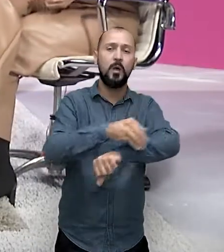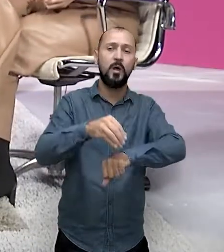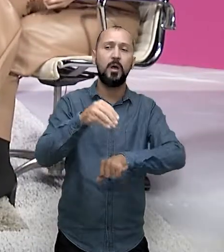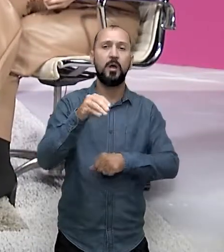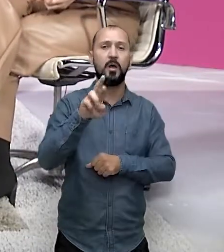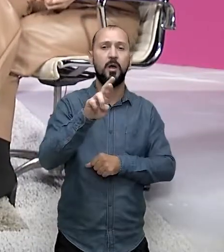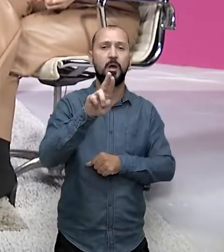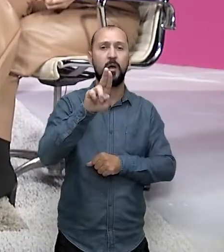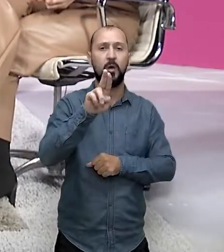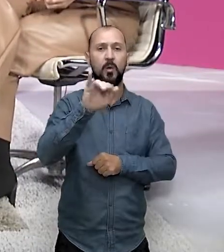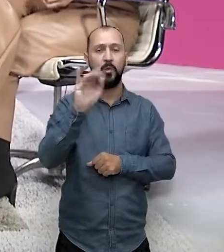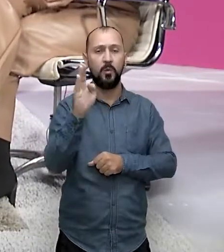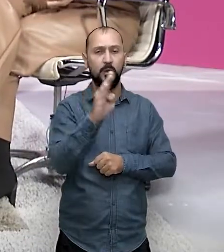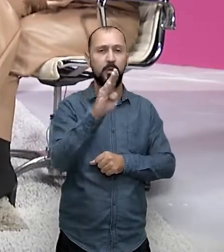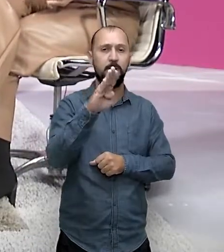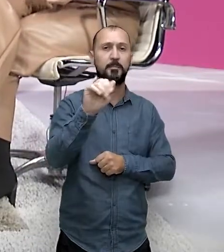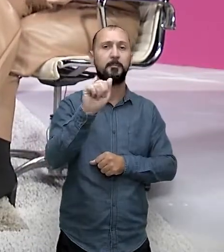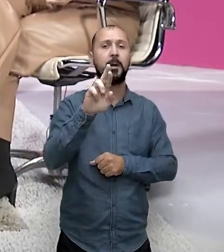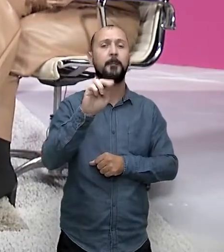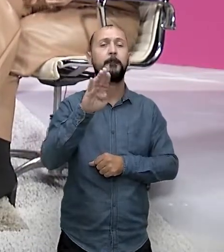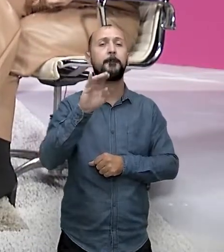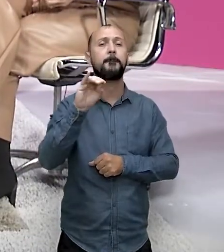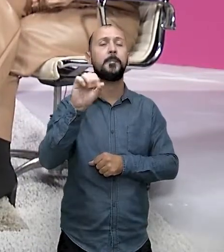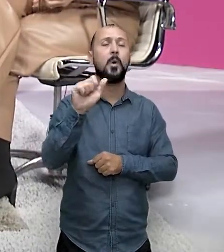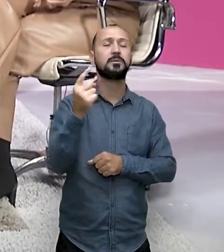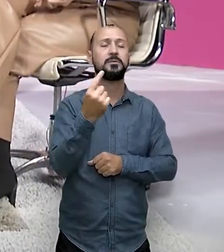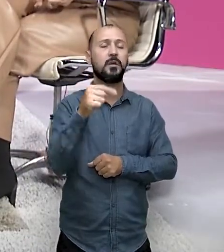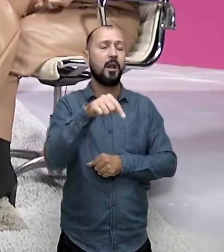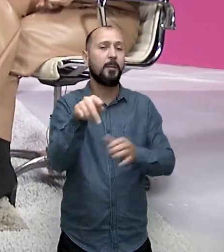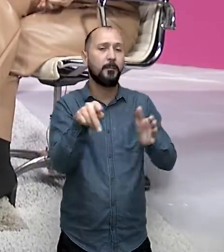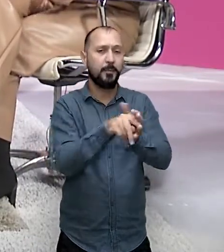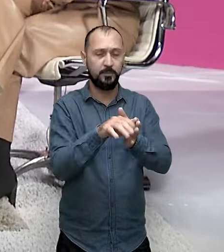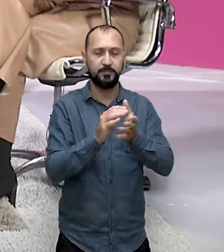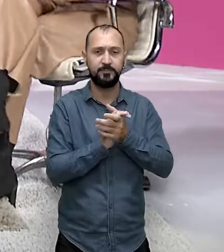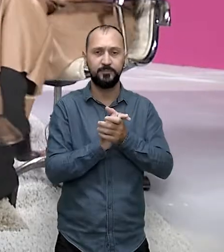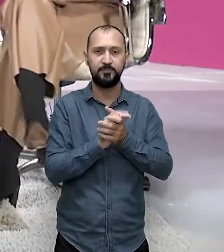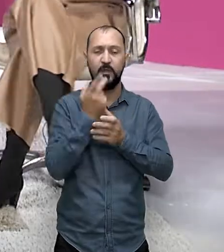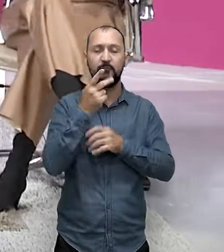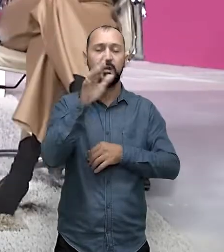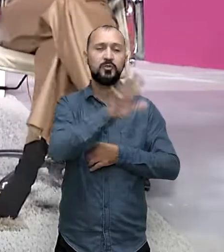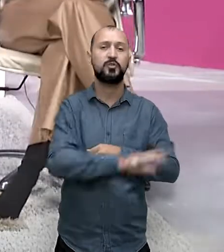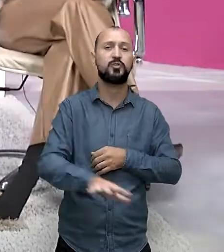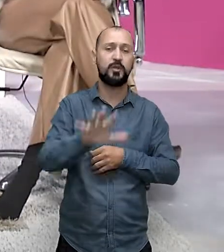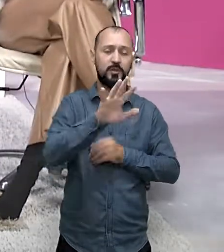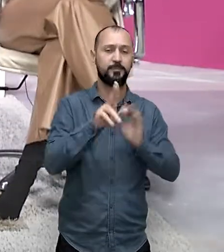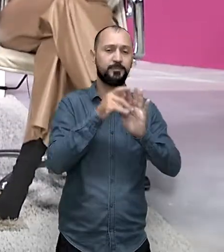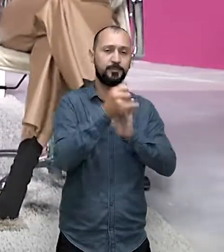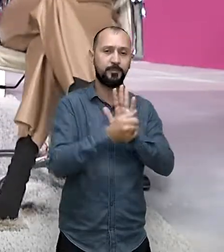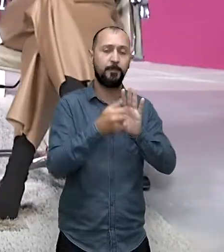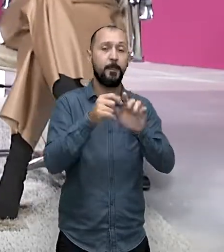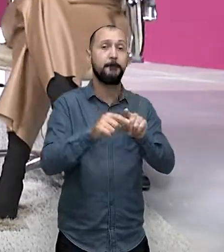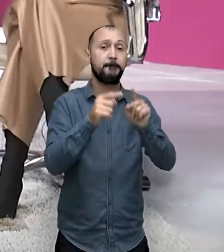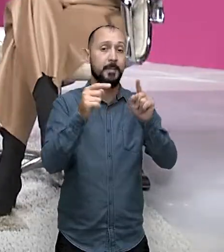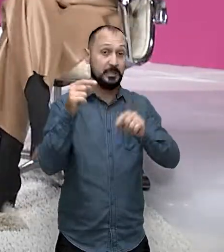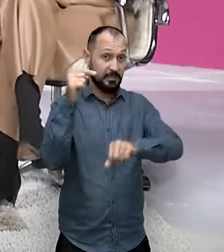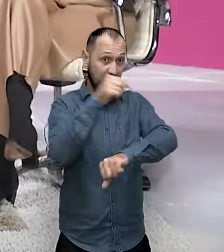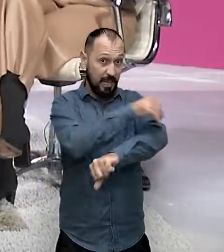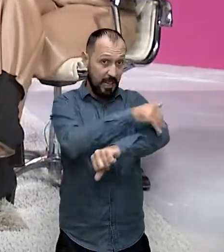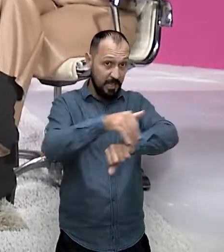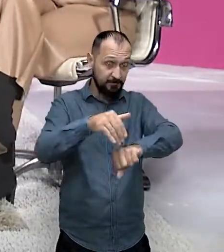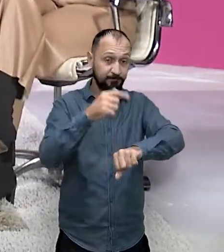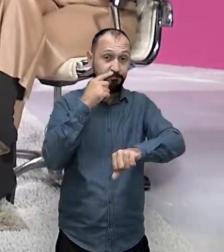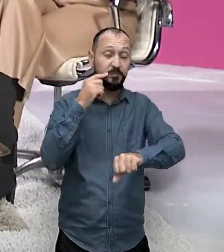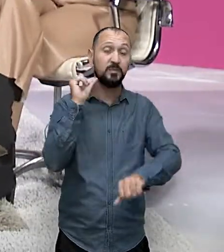Rui Barbosa. Você falou da 14 de julho. Qual é o projeto para a Rui Barbosa individualmente? Eu falei aqui de uma forma geral do projeto, mas a